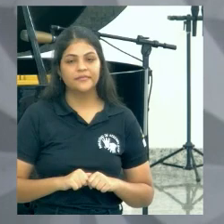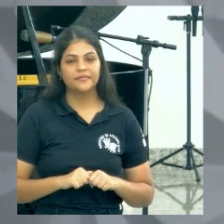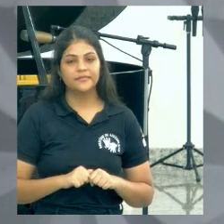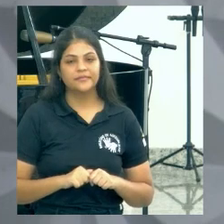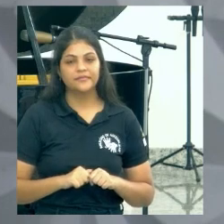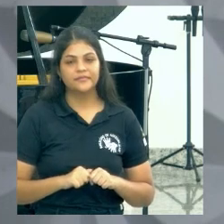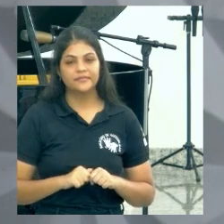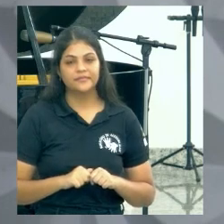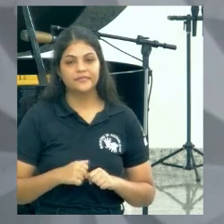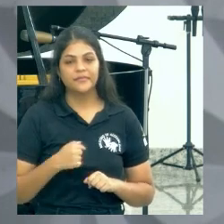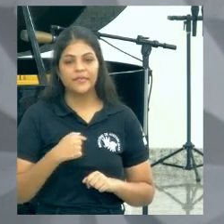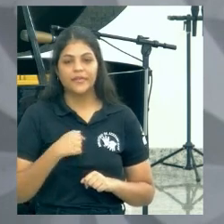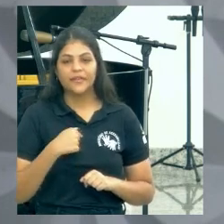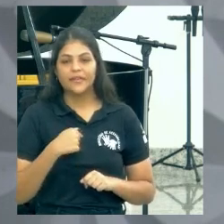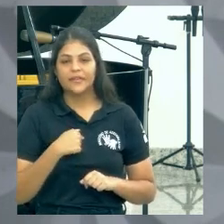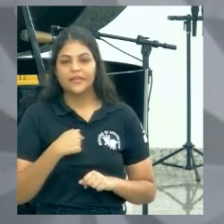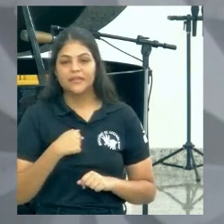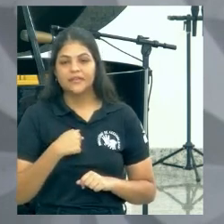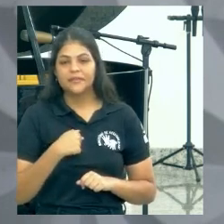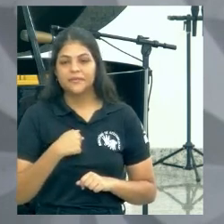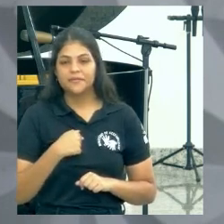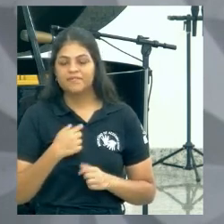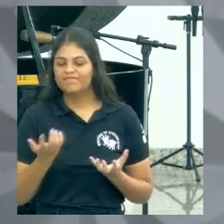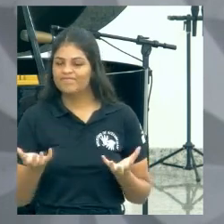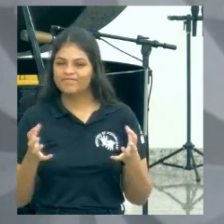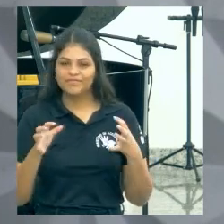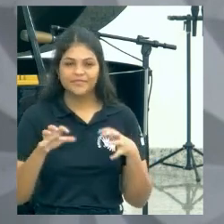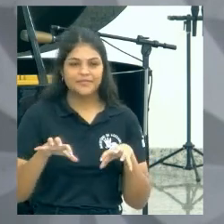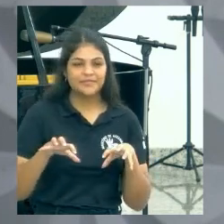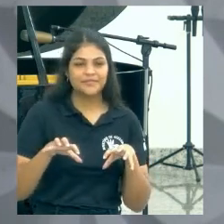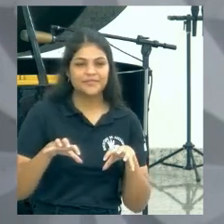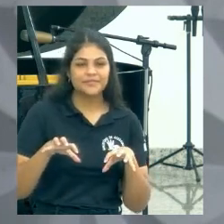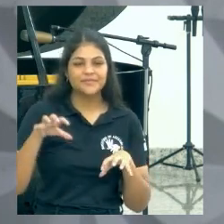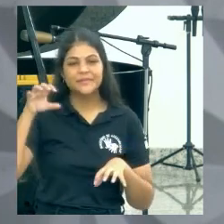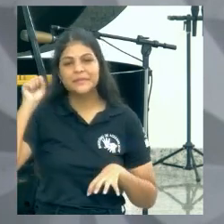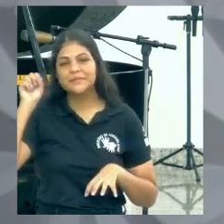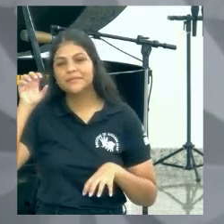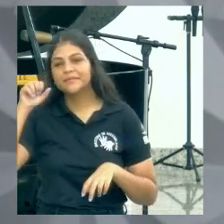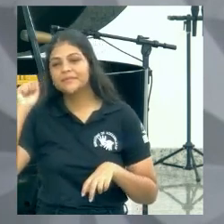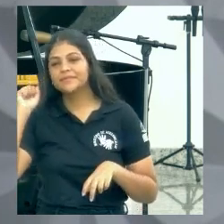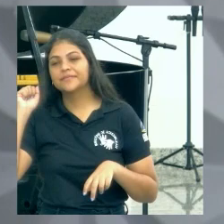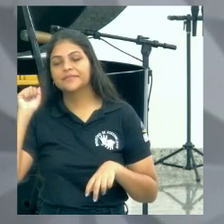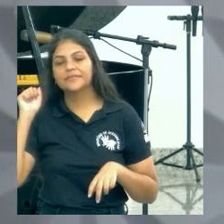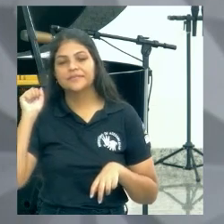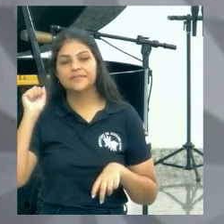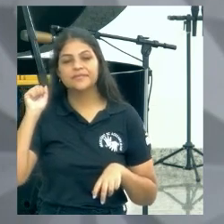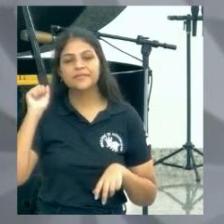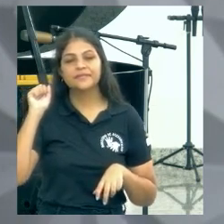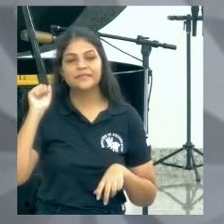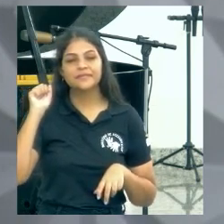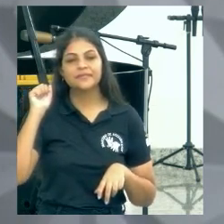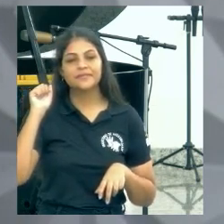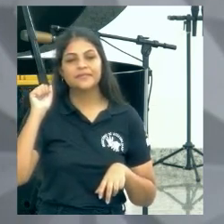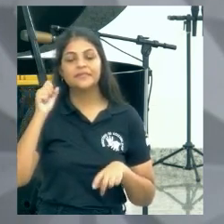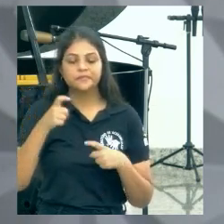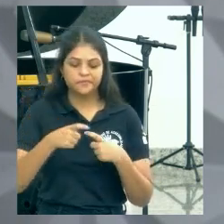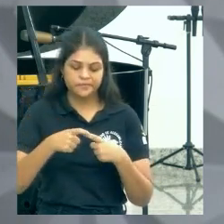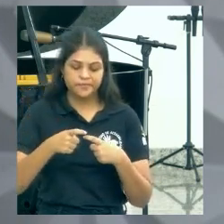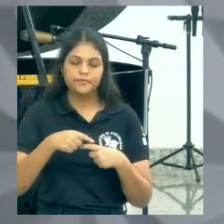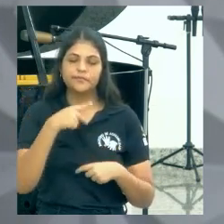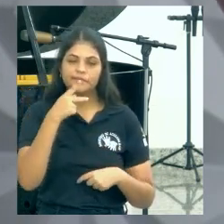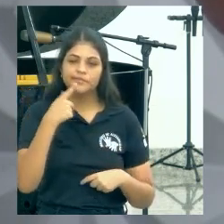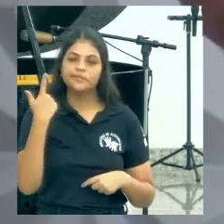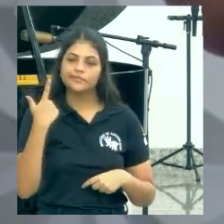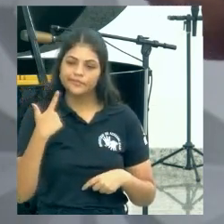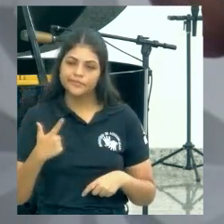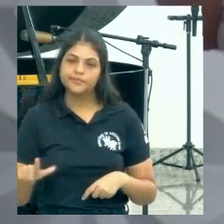Parecia que eu não estava ouvindo aquilo. E eu disse: como? E eles disseram, repetiram: nós vamos